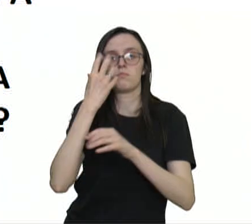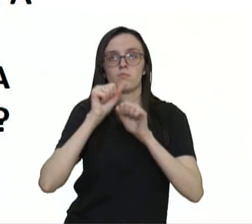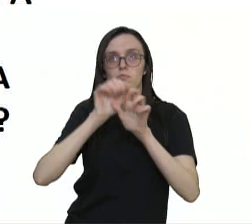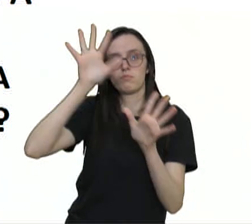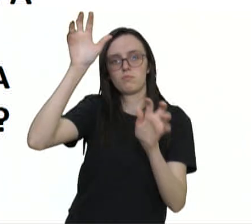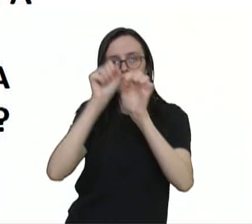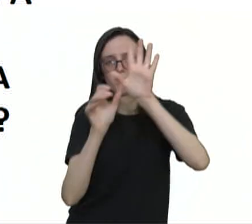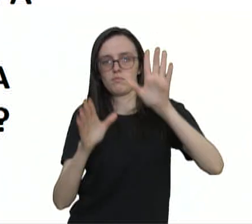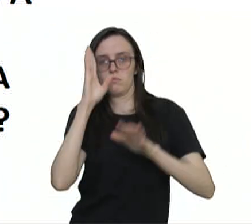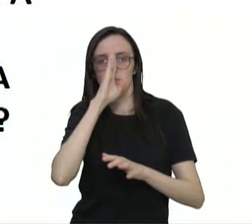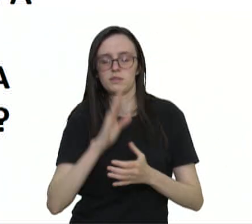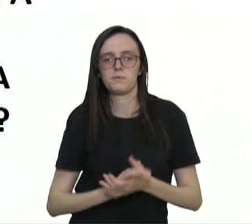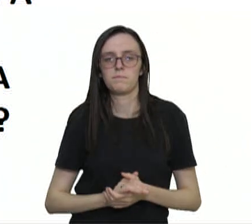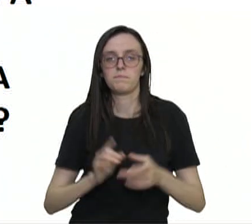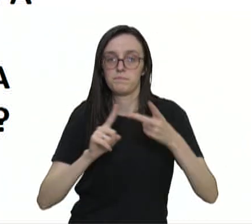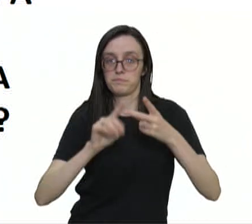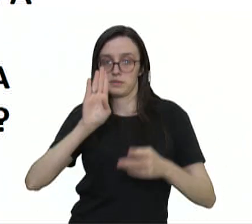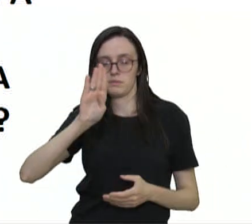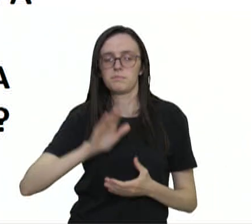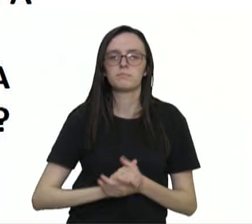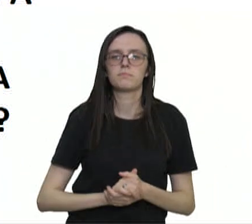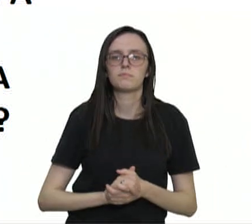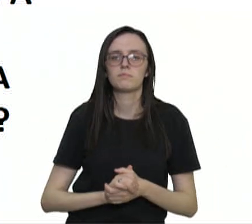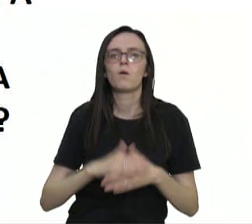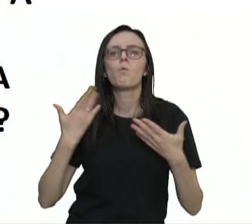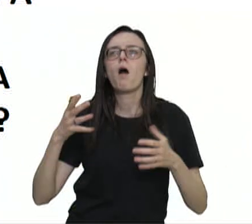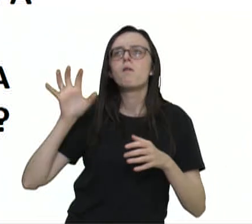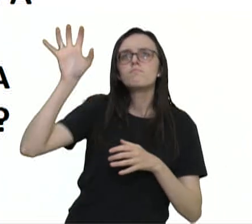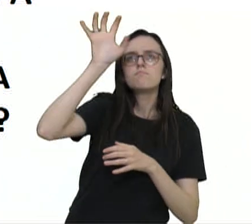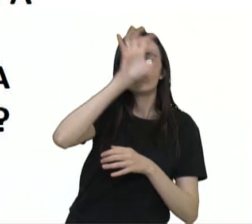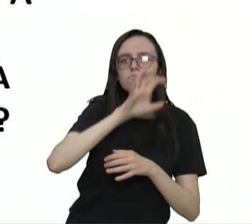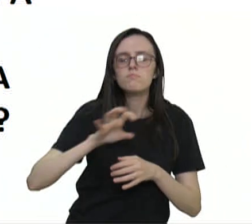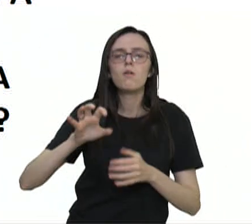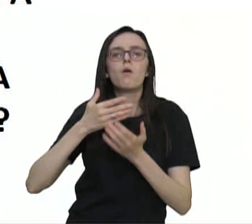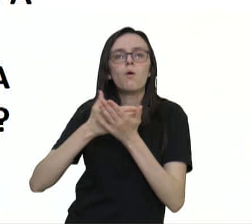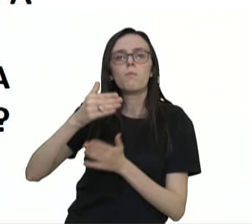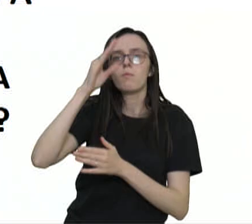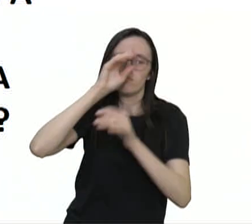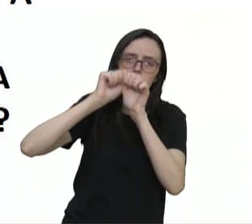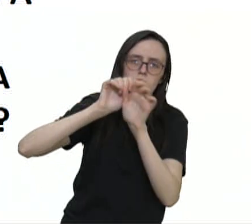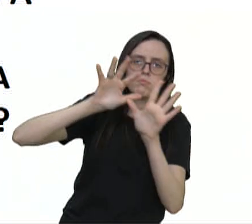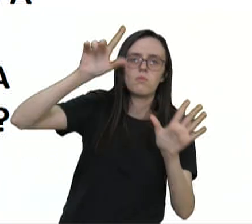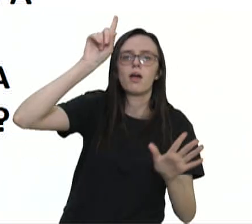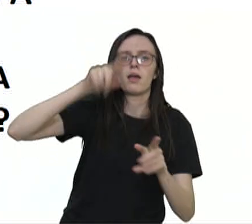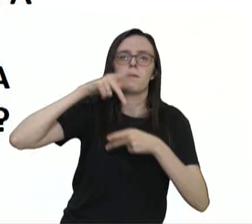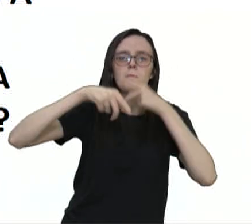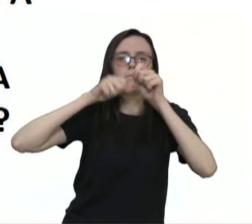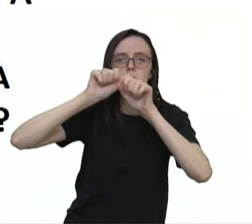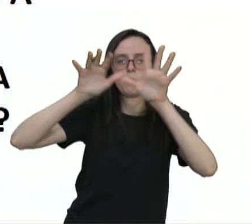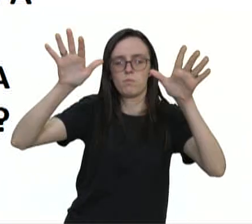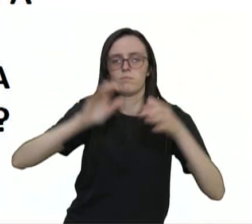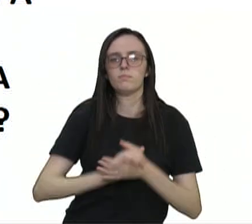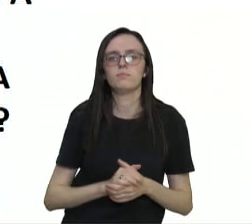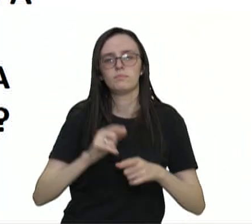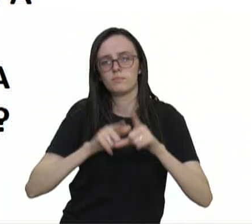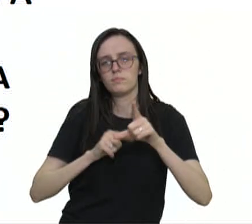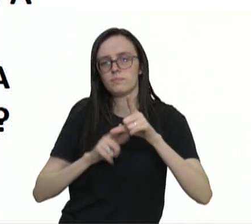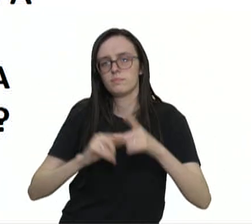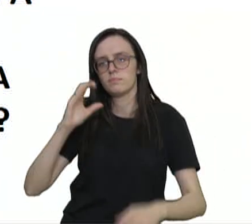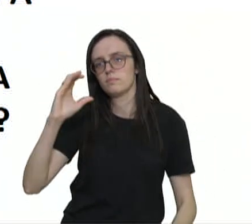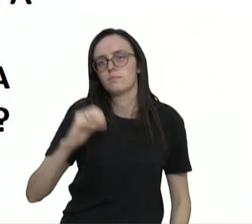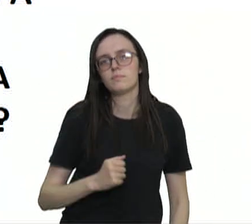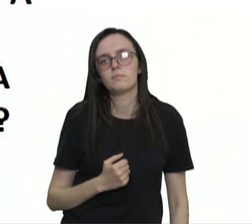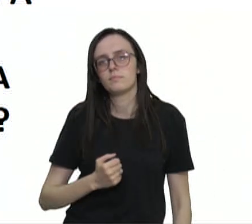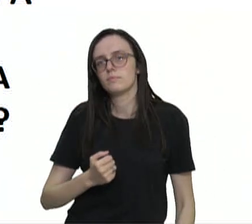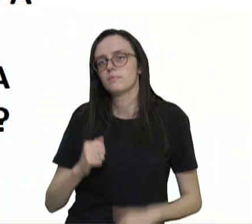território? Letra B. A partir de qual região o Brasil passou a ser povoado? Letra C.